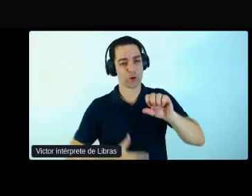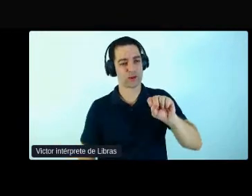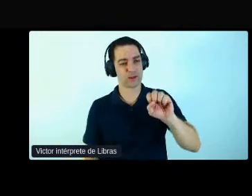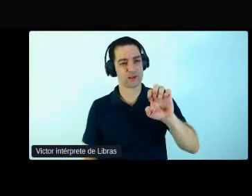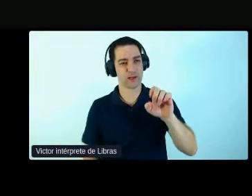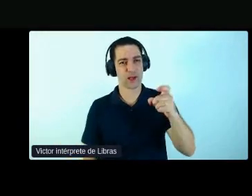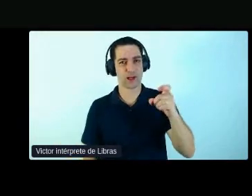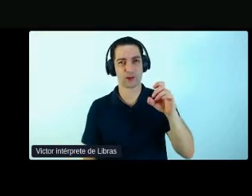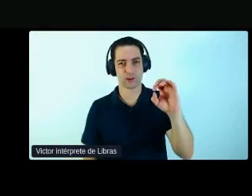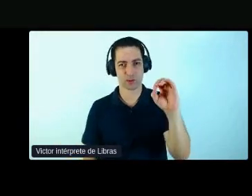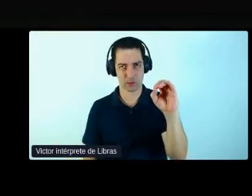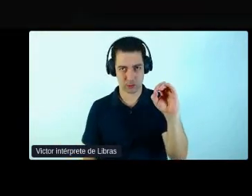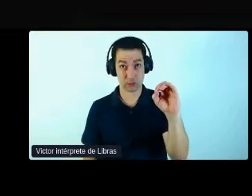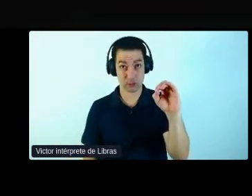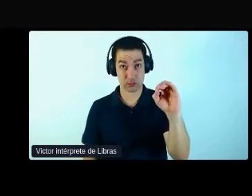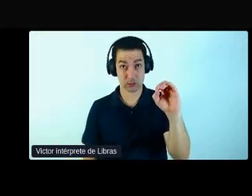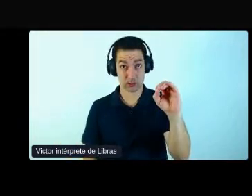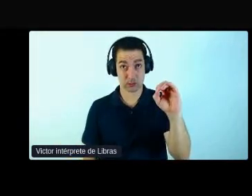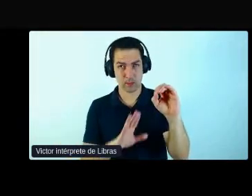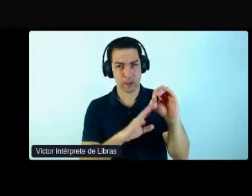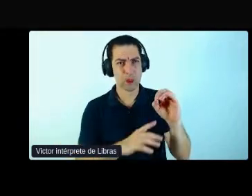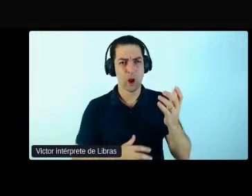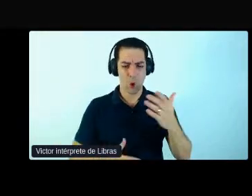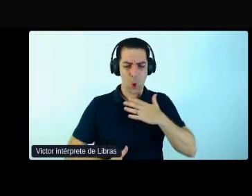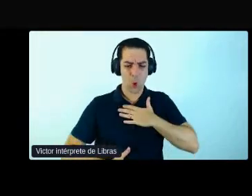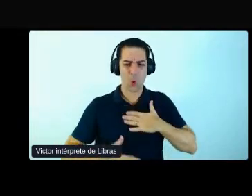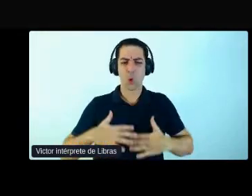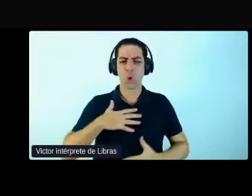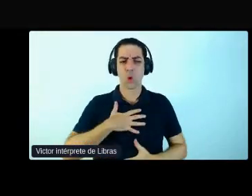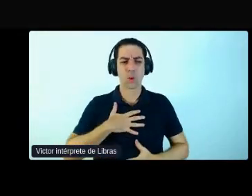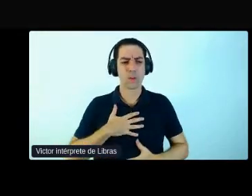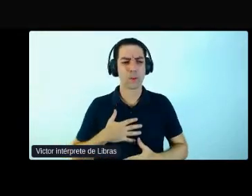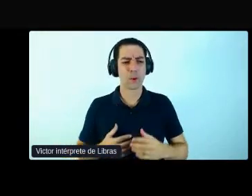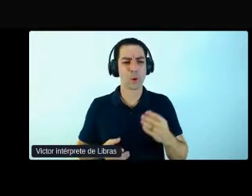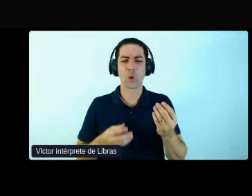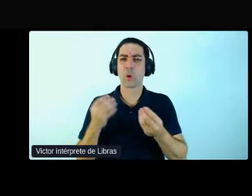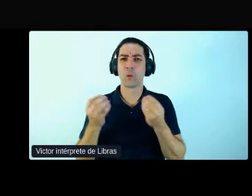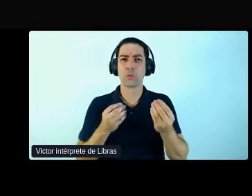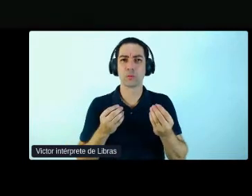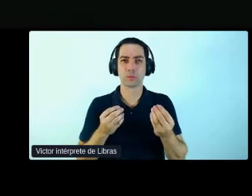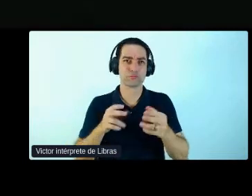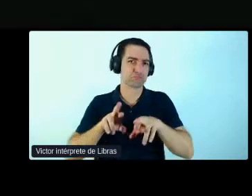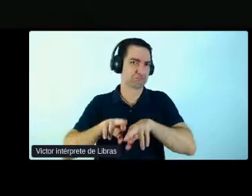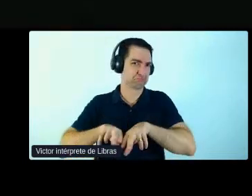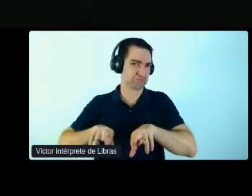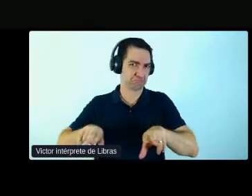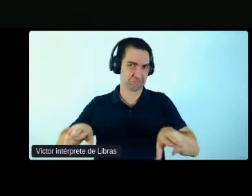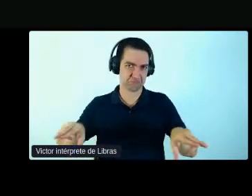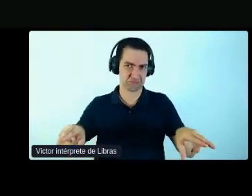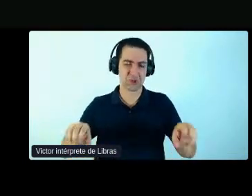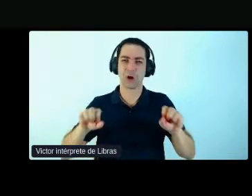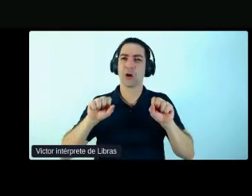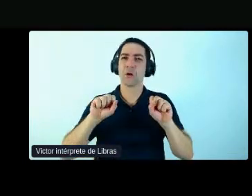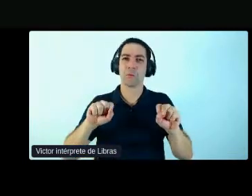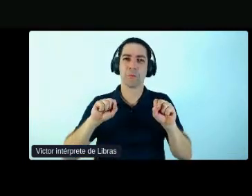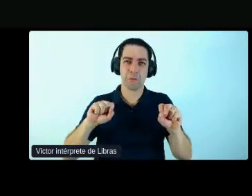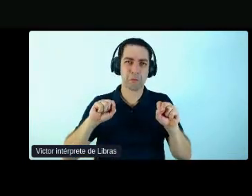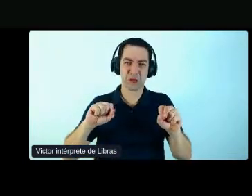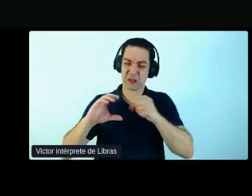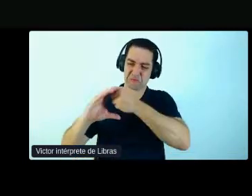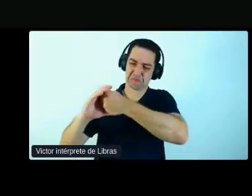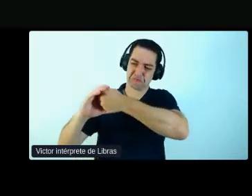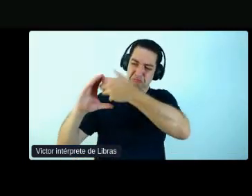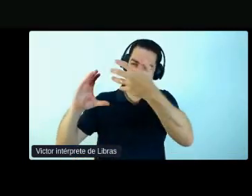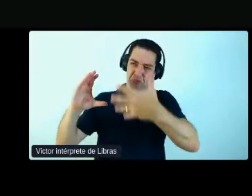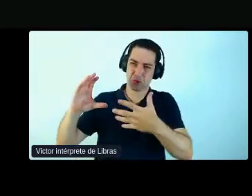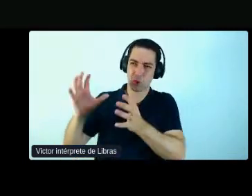Esse corpo ele pode ser de diversas formas, né? Então, pode ser classificado de diversas formas.